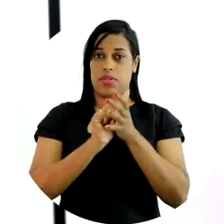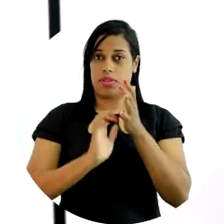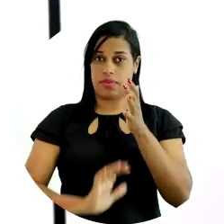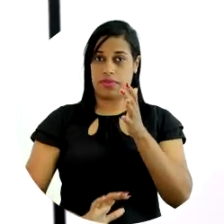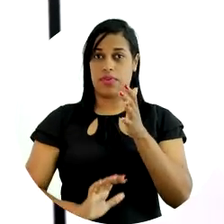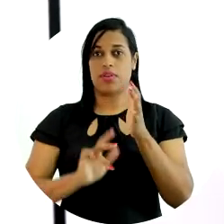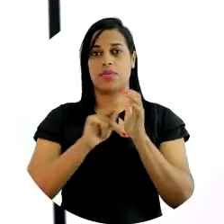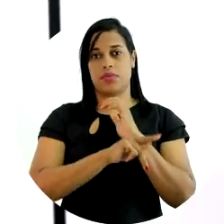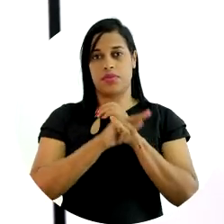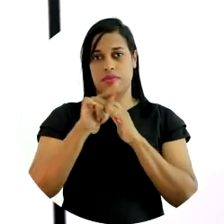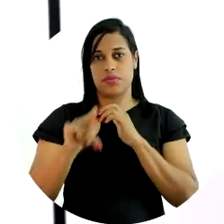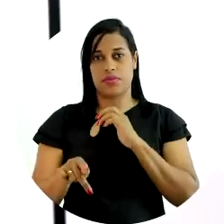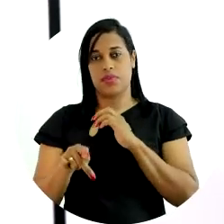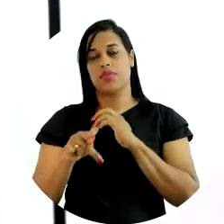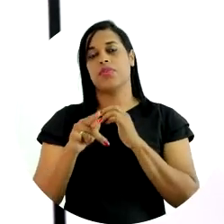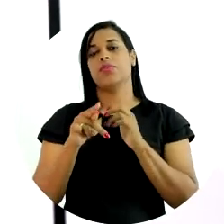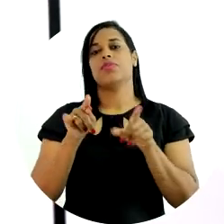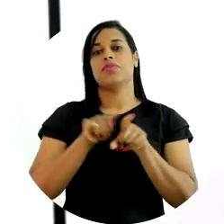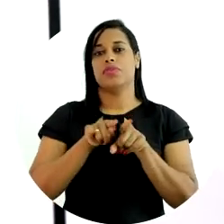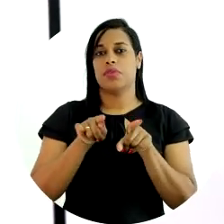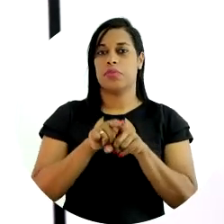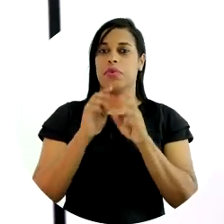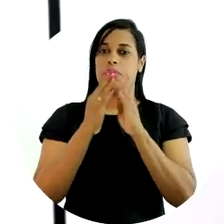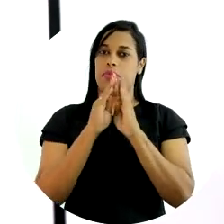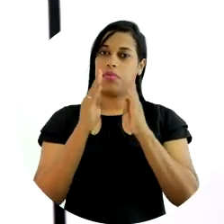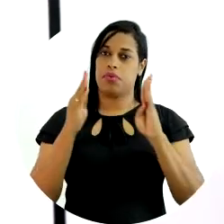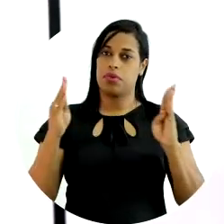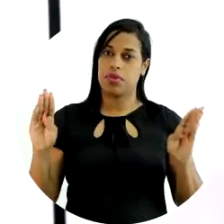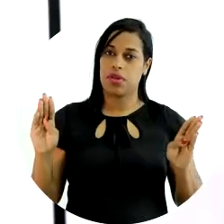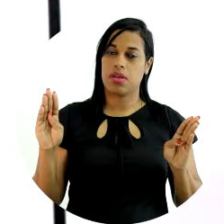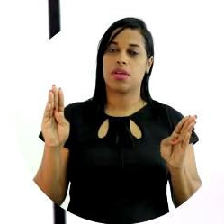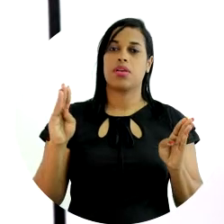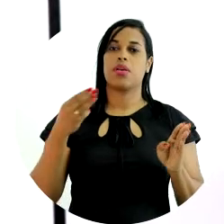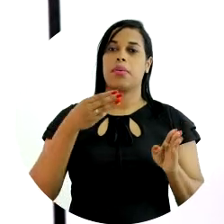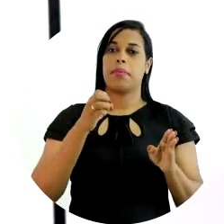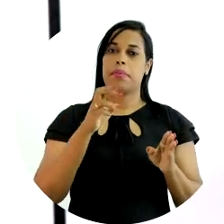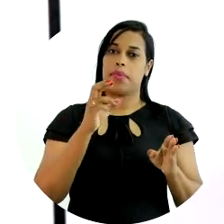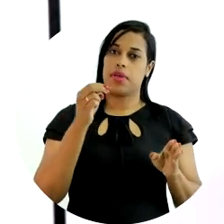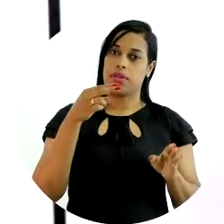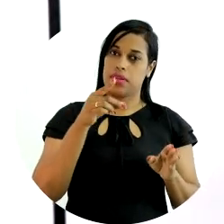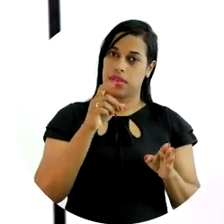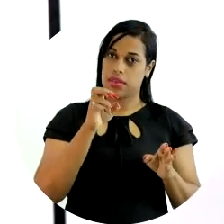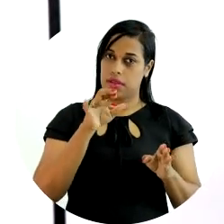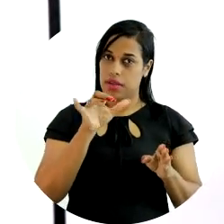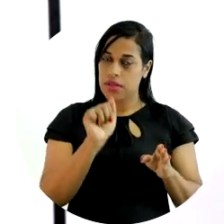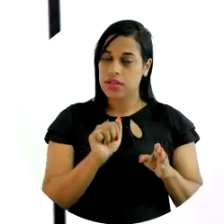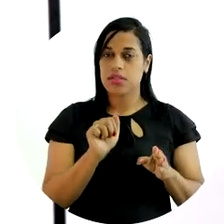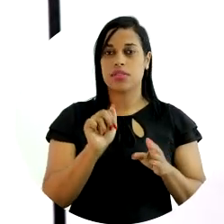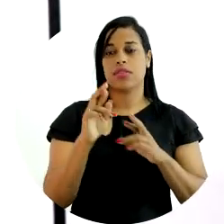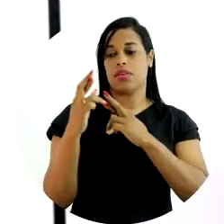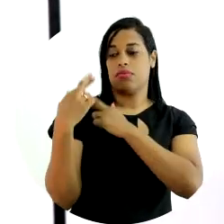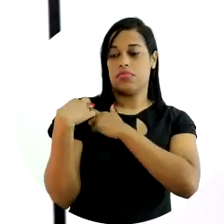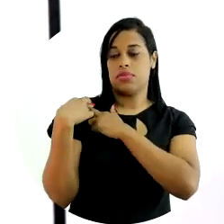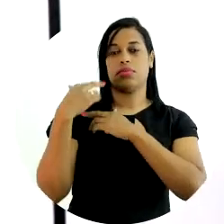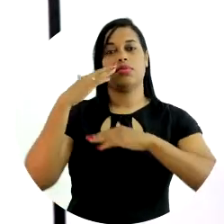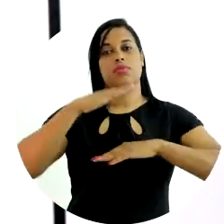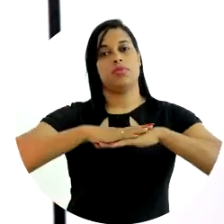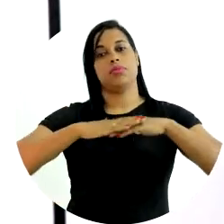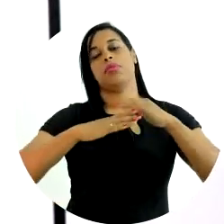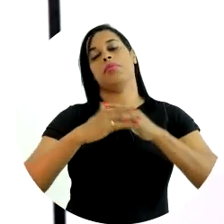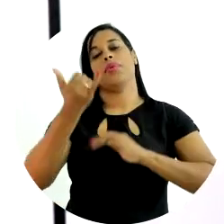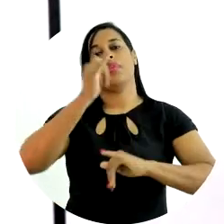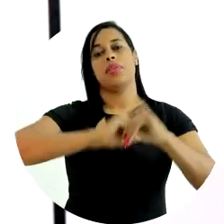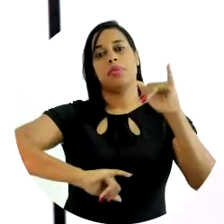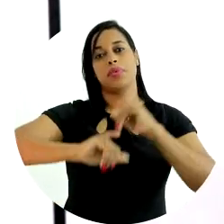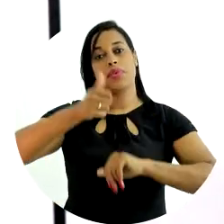as atividades não docentes. Surgiram as merendeiras, os bibliotecários e os funcionários que eram responsáveis